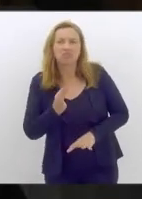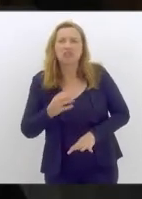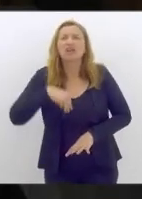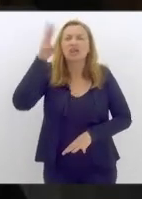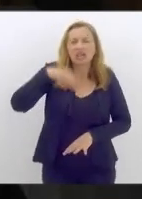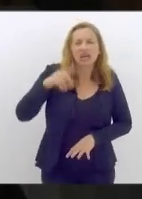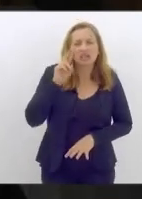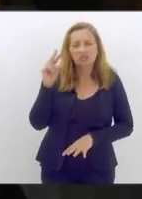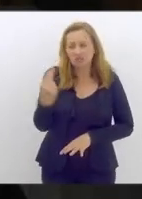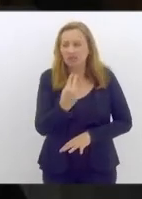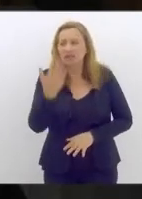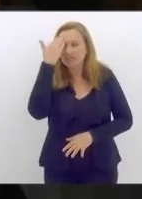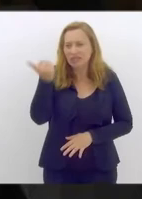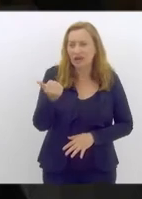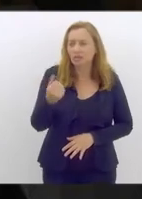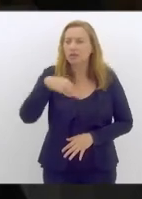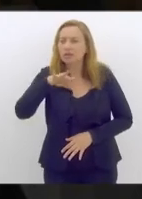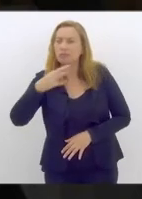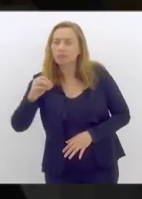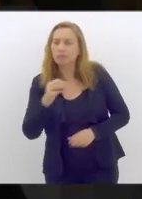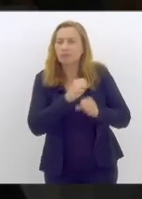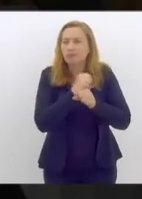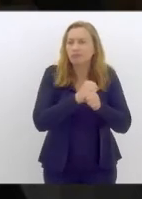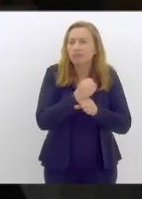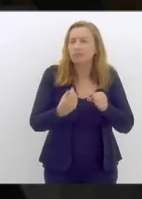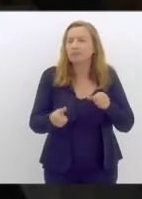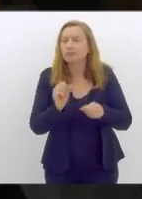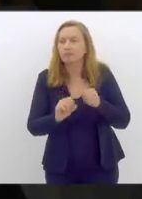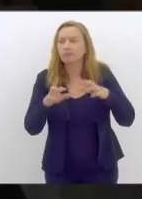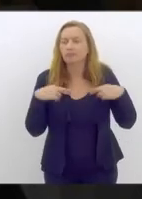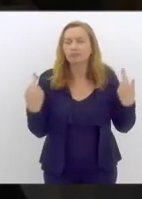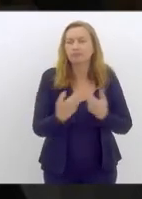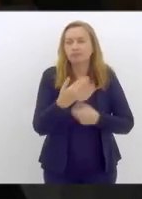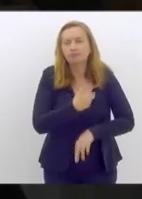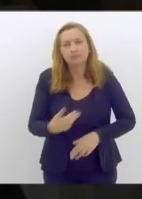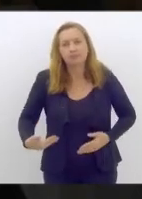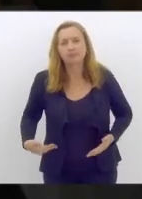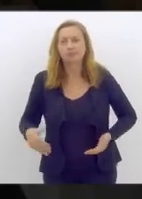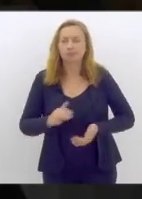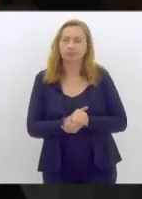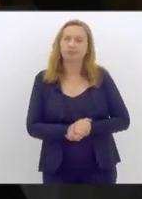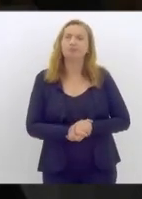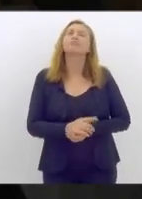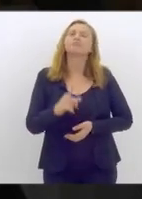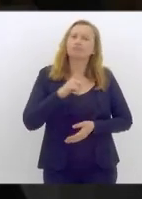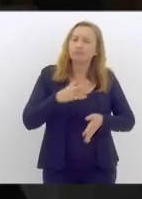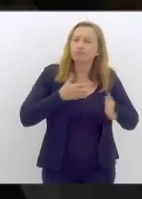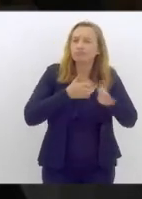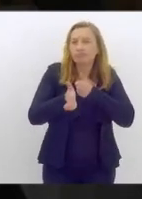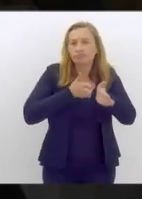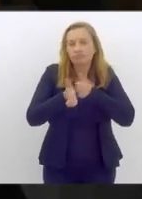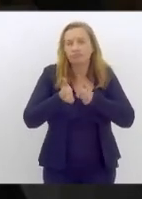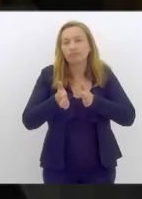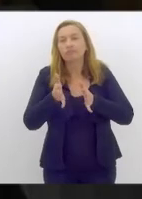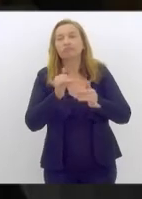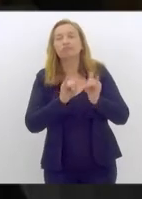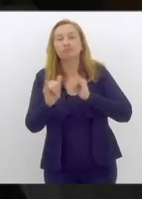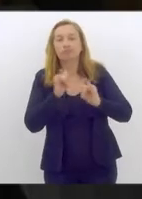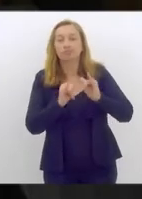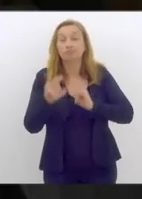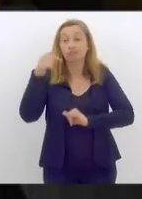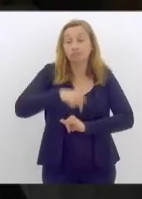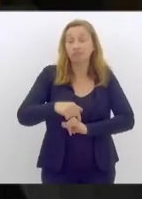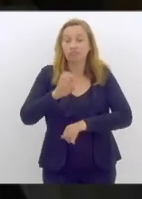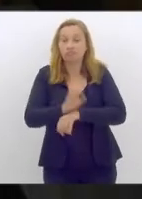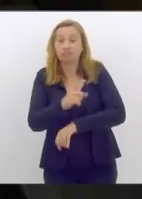assiste sabe mas em maio desse ano realizamos uma audiência pública e tivemos acesso à informação de que aqui